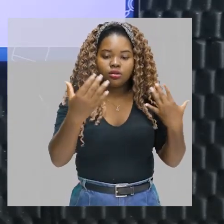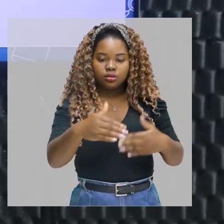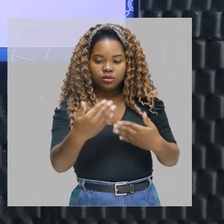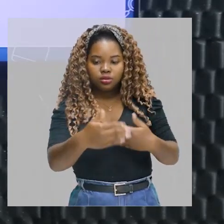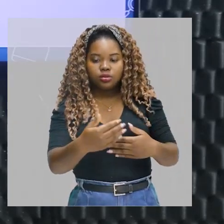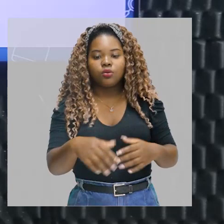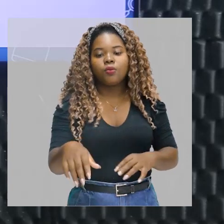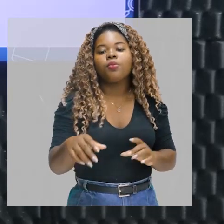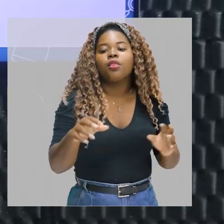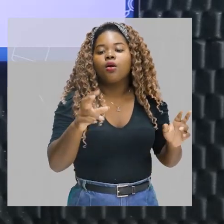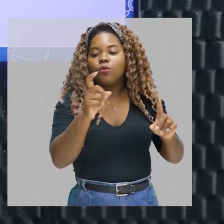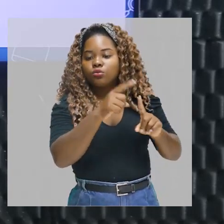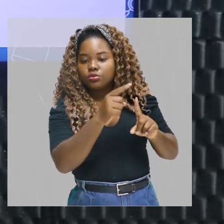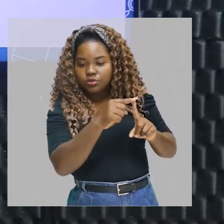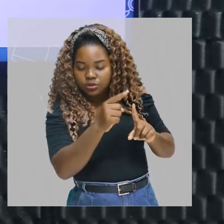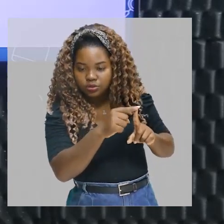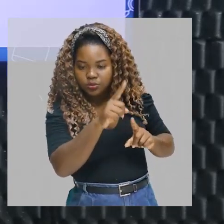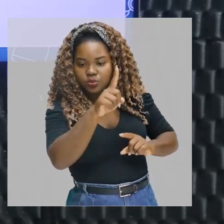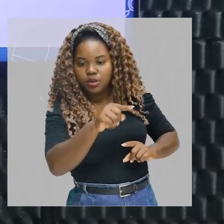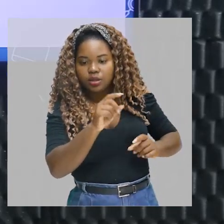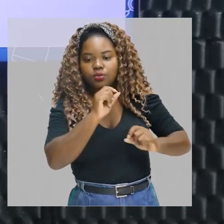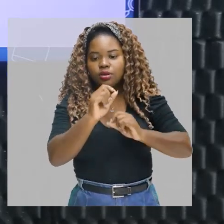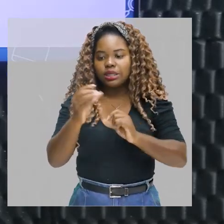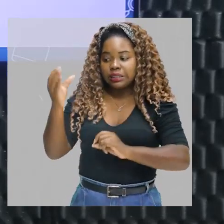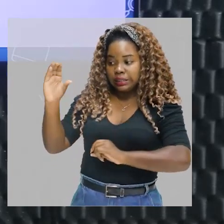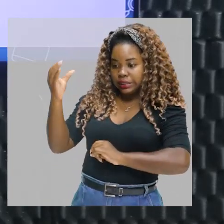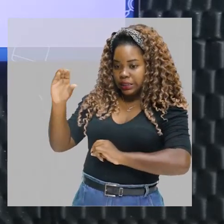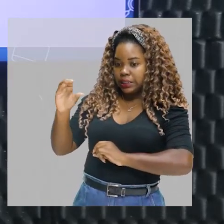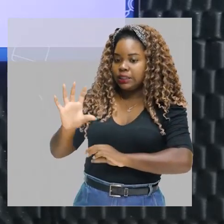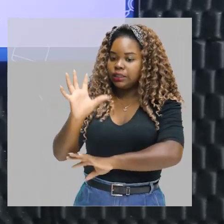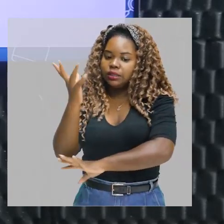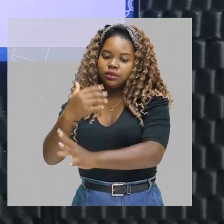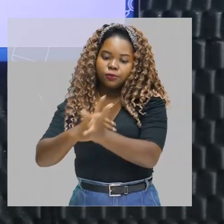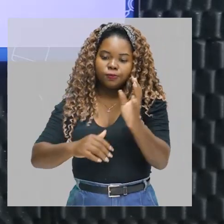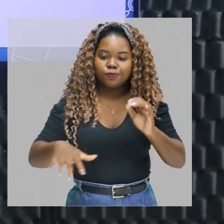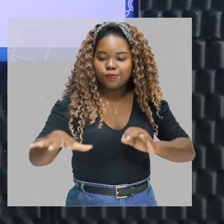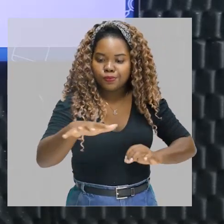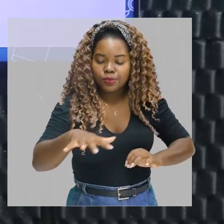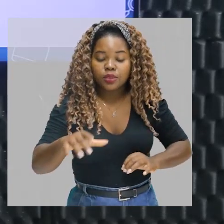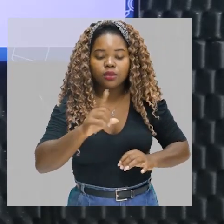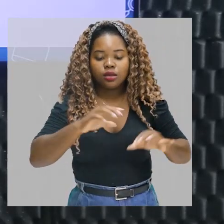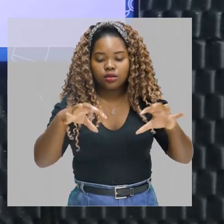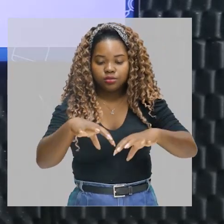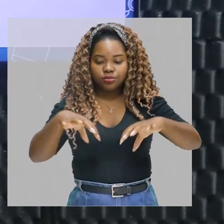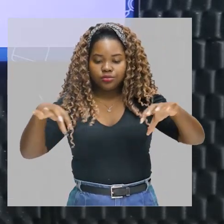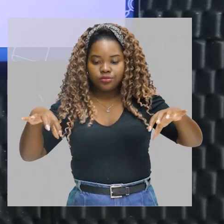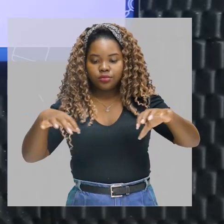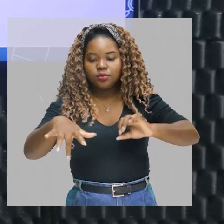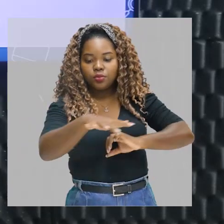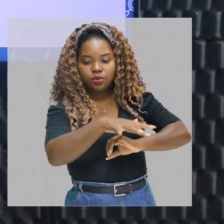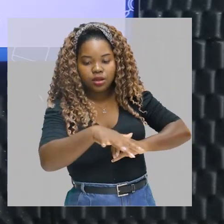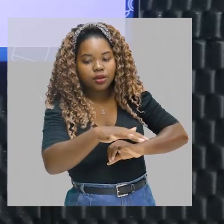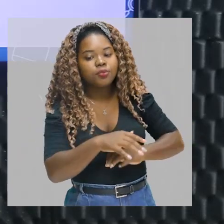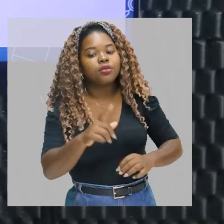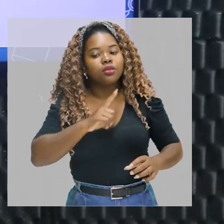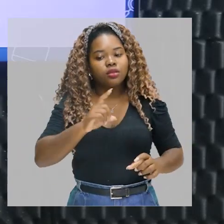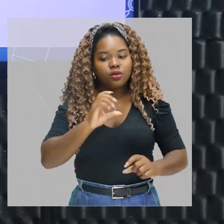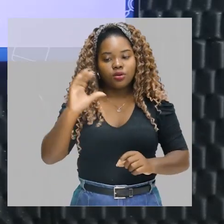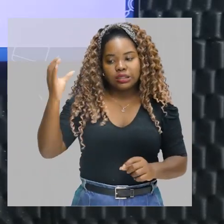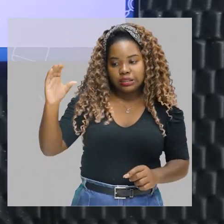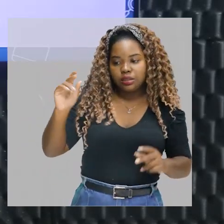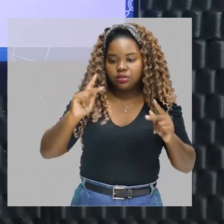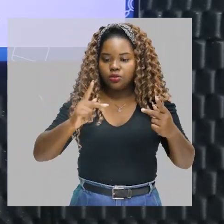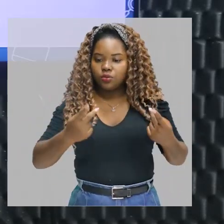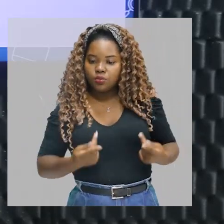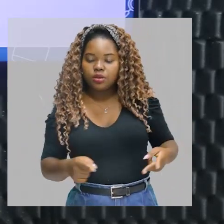com química e biologia dentro de ciências da natureza, né? Então já tem essa divisão aí por área, né? Tem a área das ciências